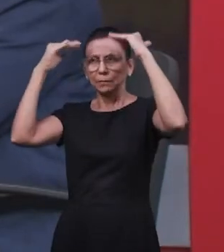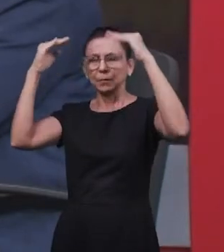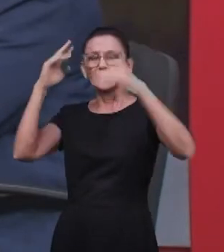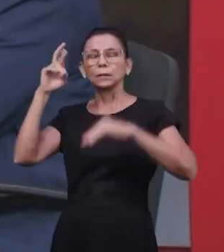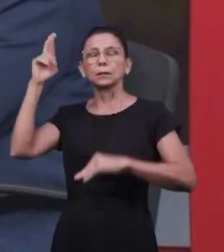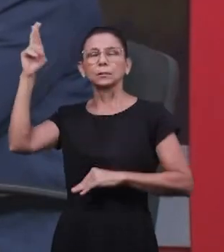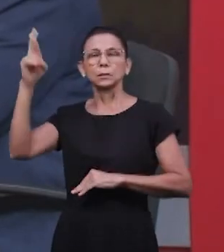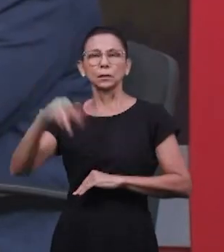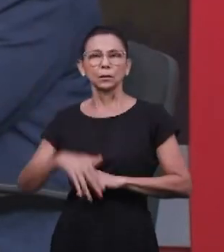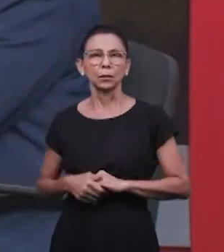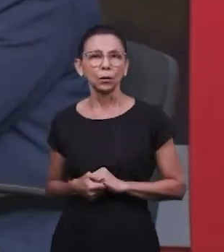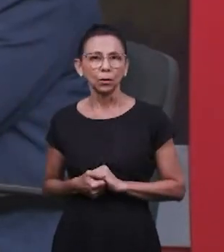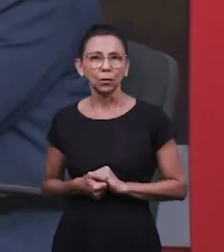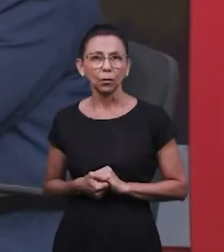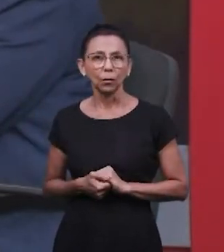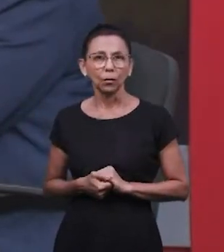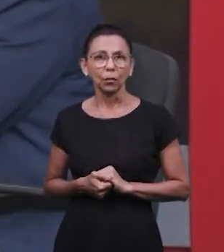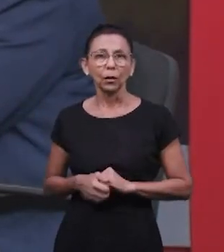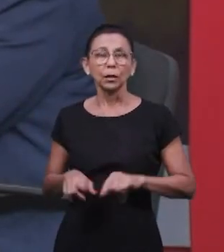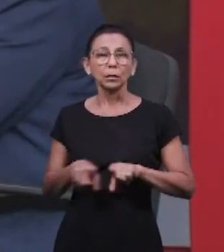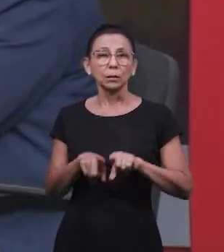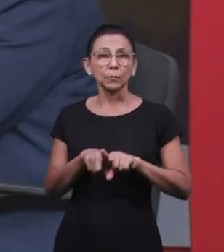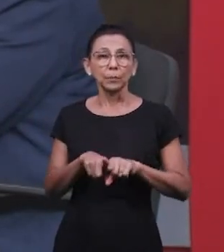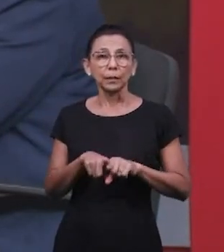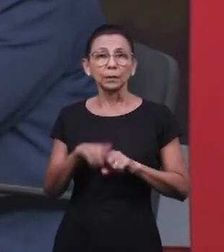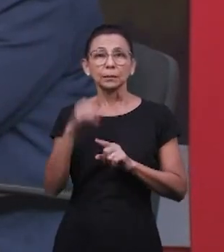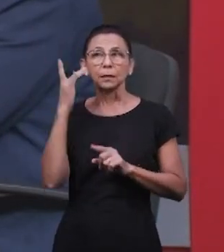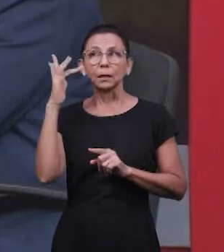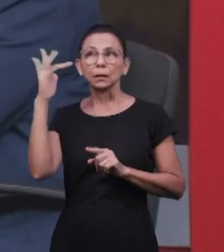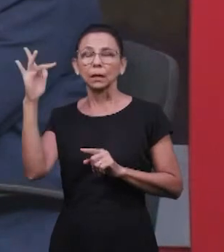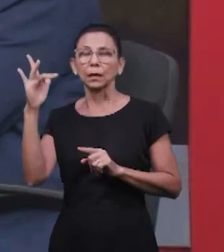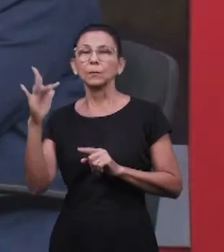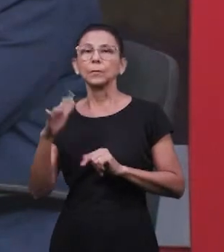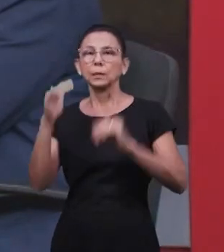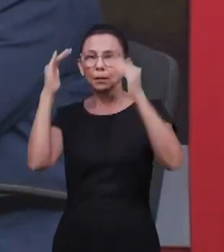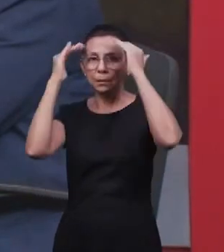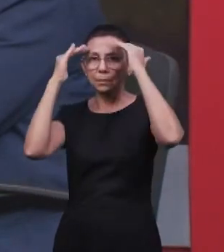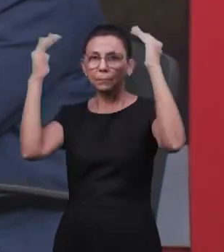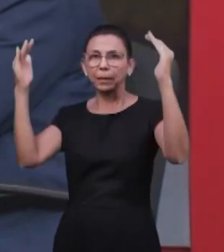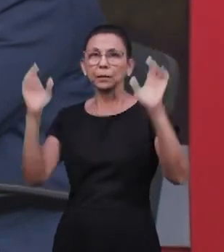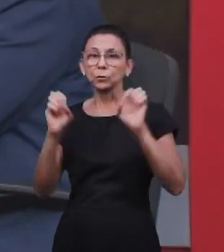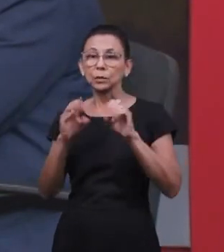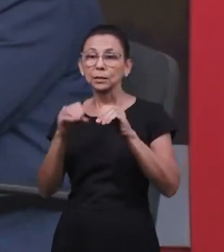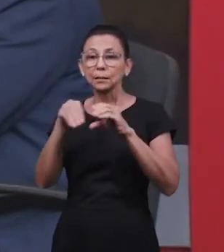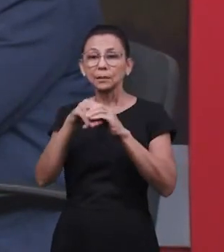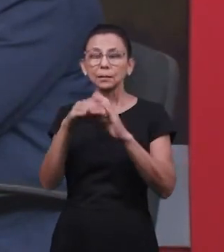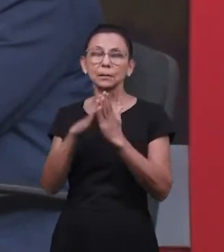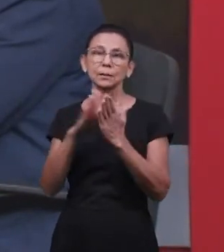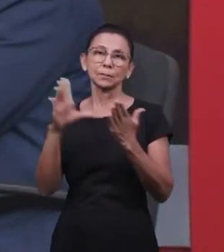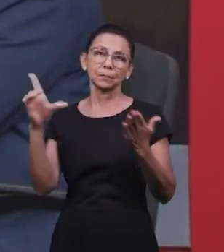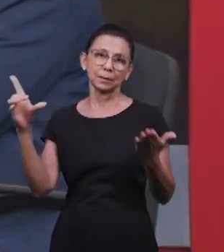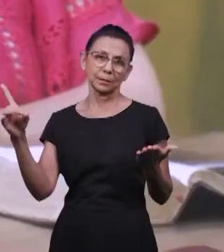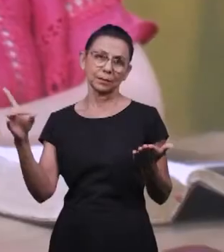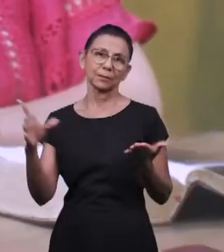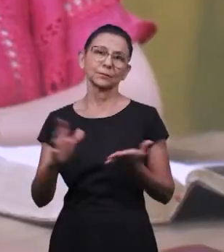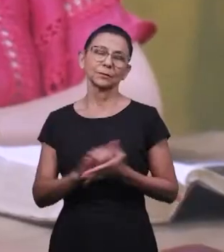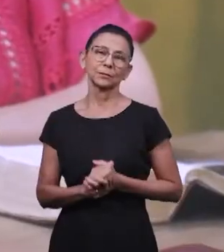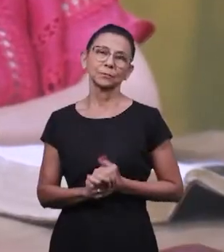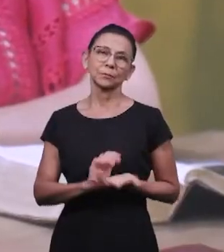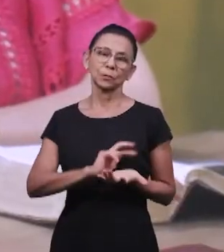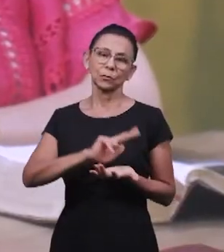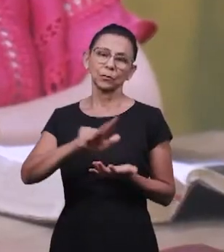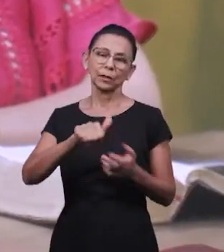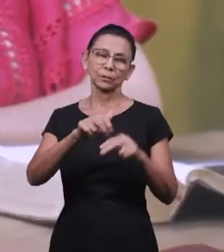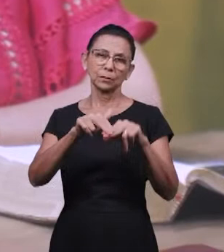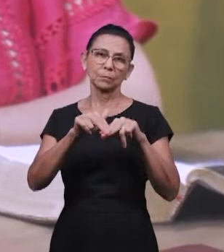e crendo naquilo que o Senhor nos dá de mais precioso. Então, são muitos recursos, o excesso de informação às vezes